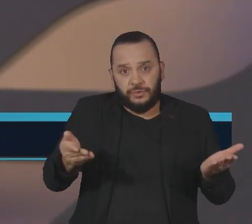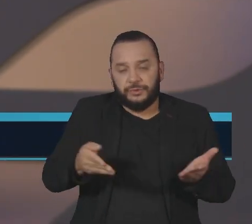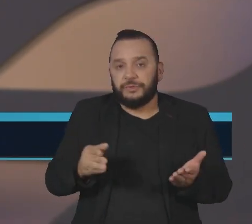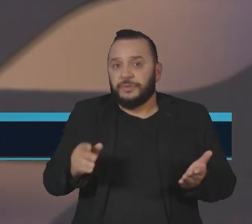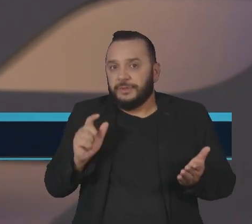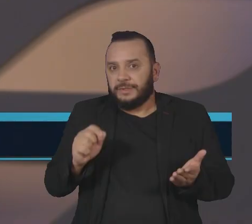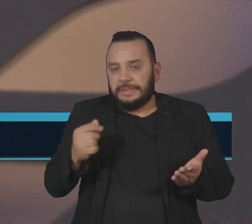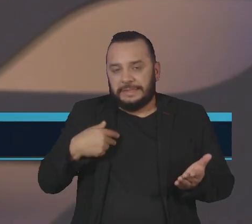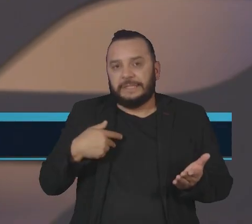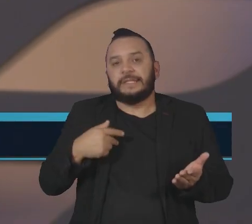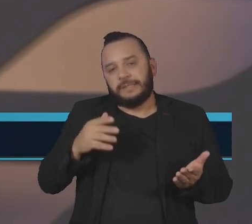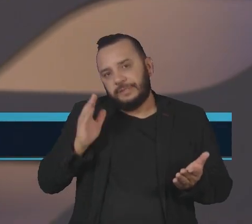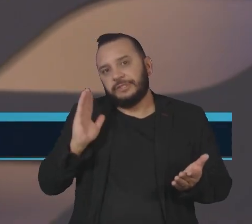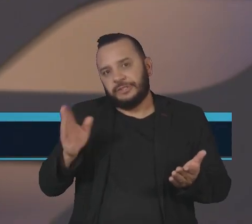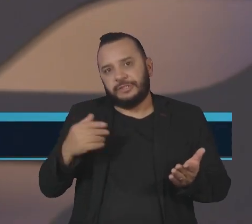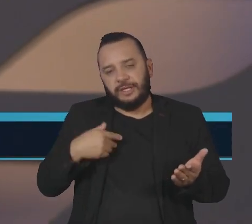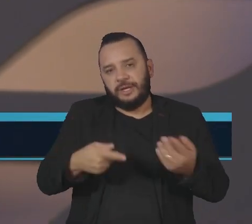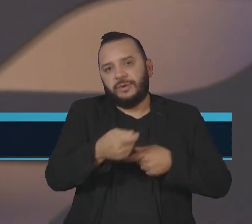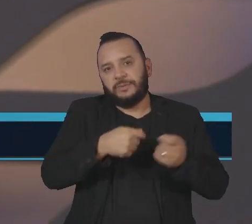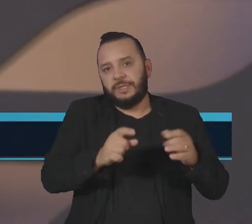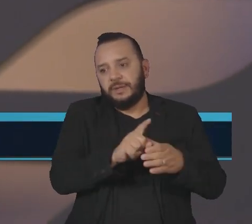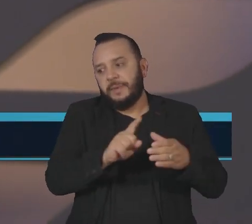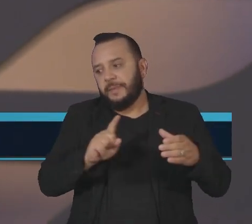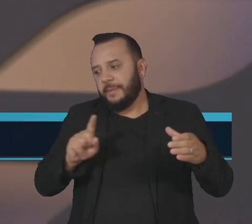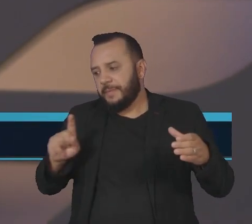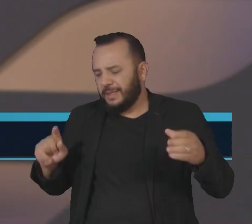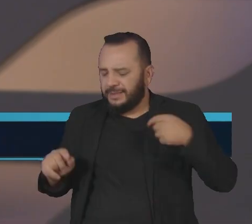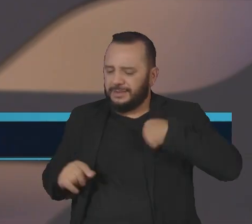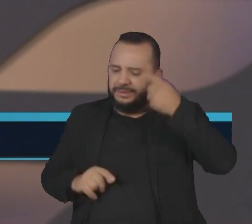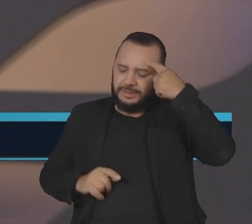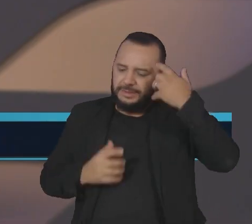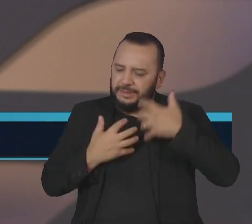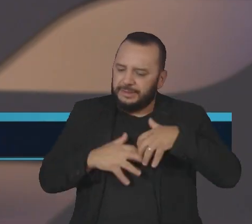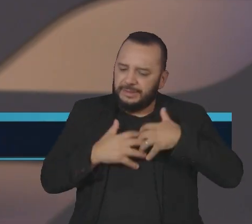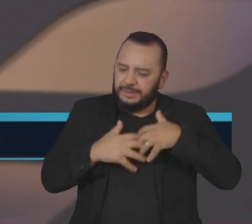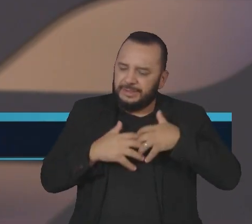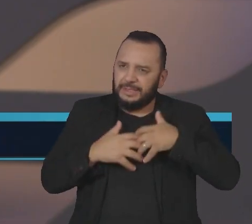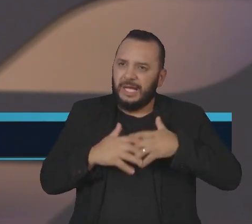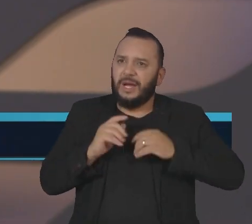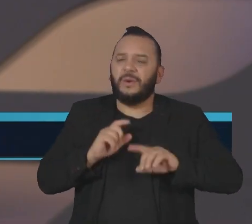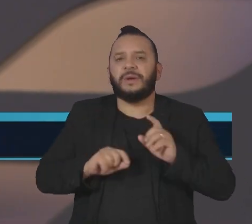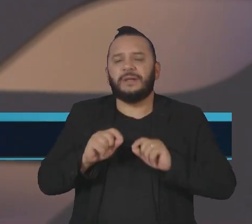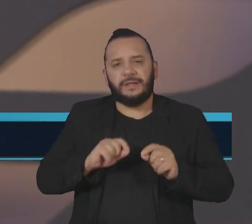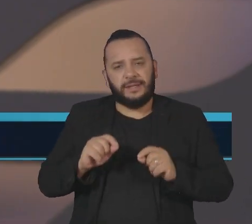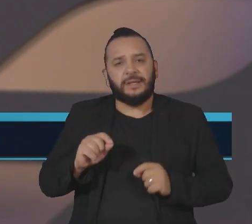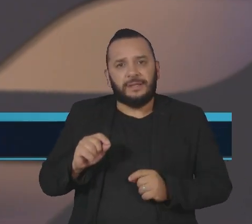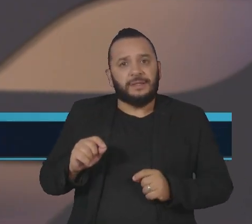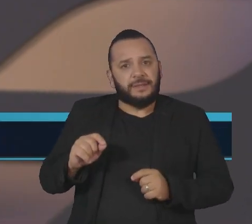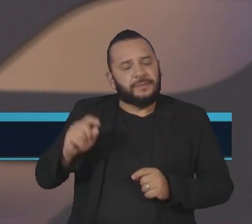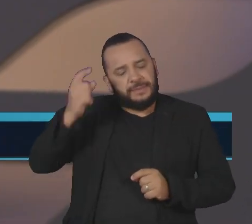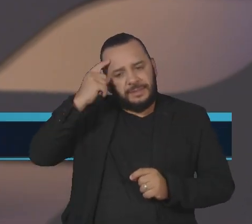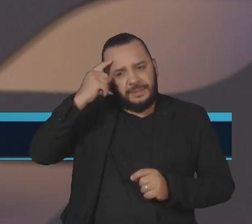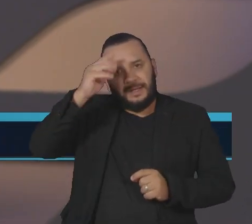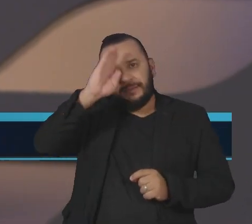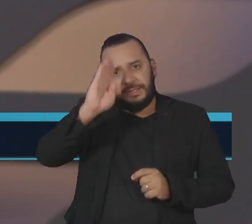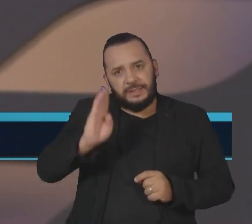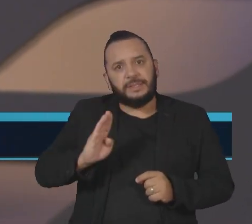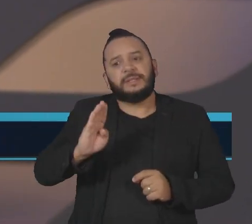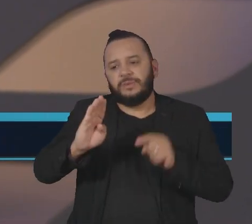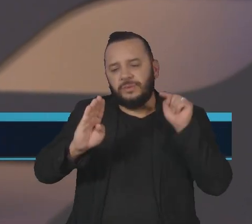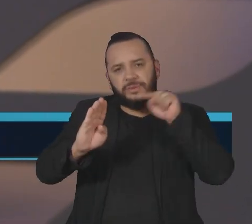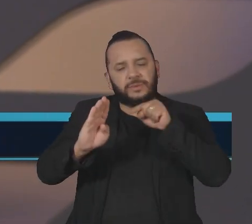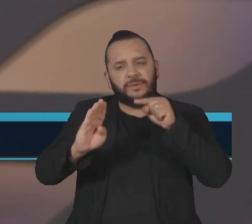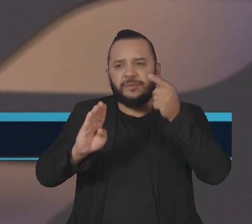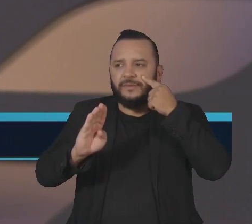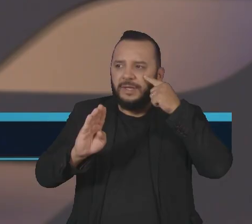a saída de Delfim do cenário em definitivo, acho que nos faz pensar sobre, vamos repensar mesmo, vamos se inspirar em pensar o país, em olhar o seu histórico, olhar os